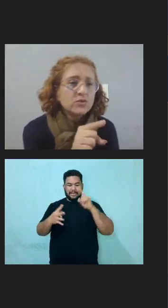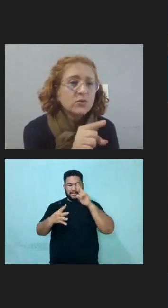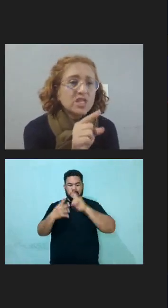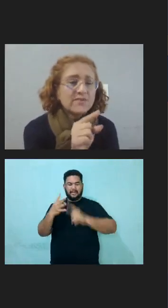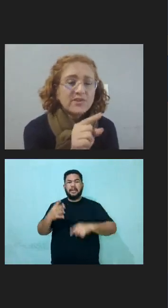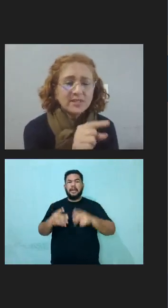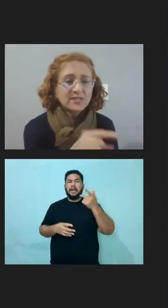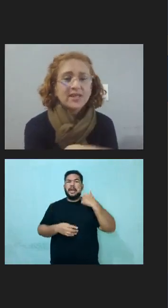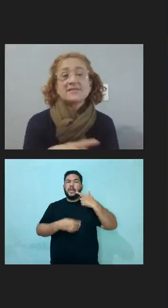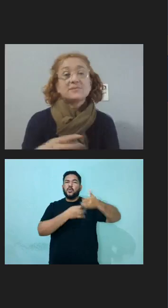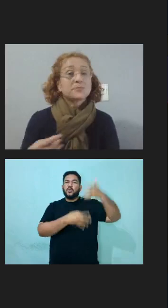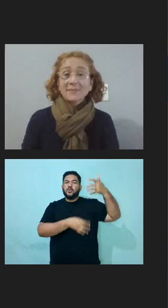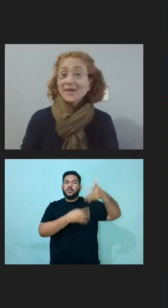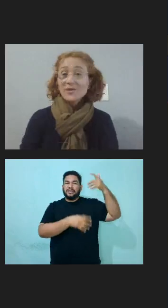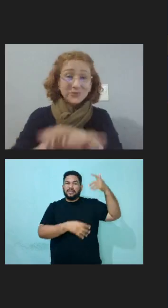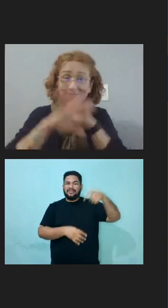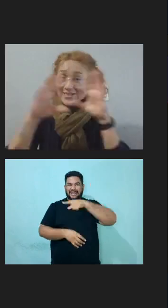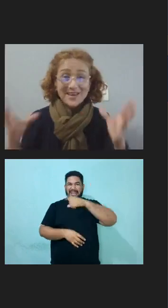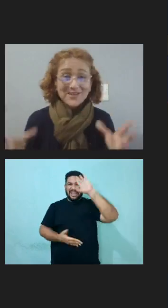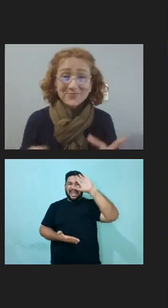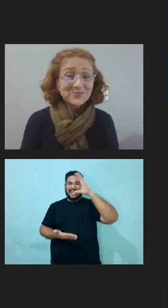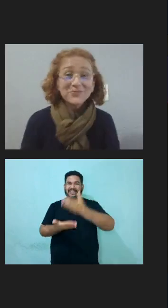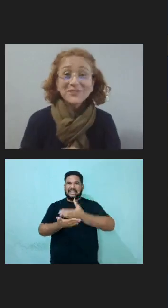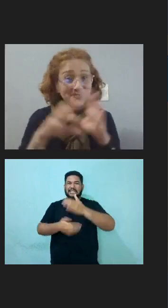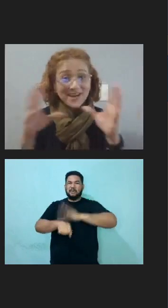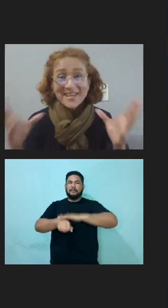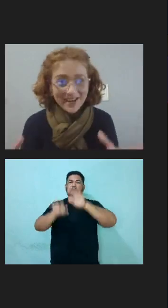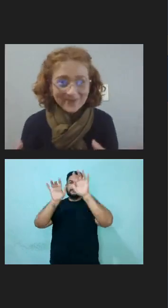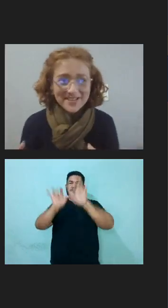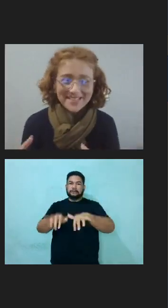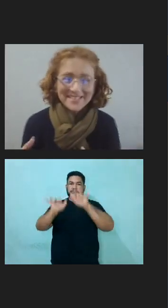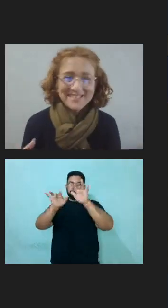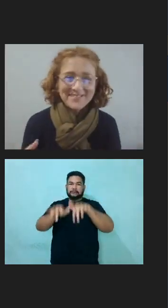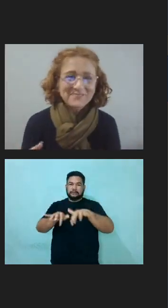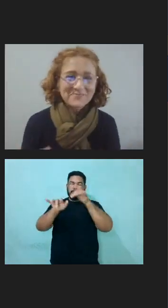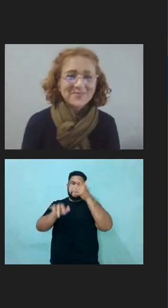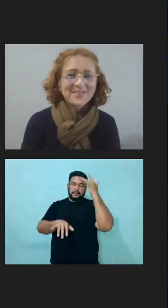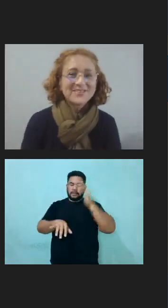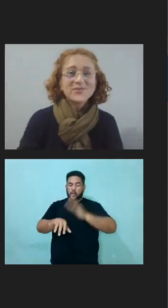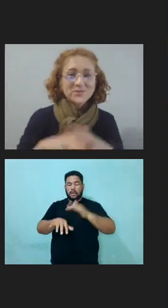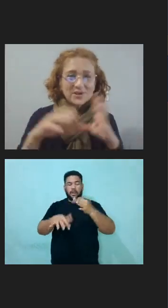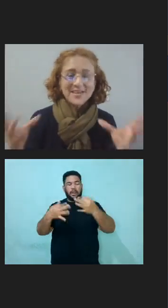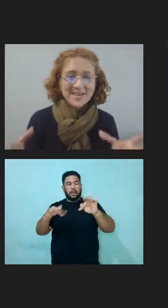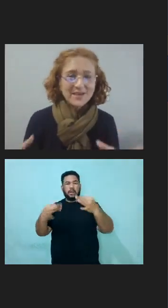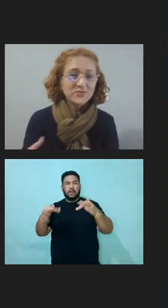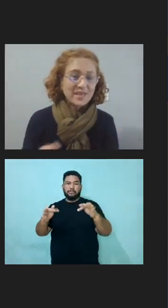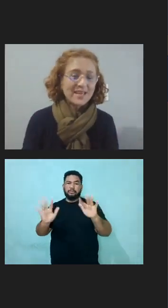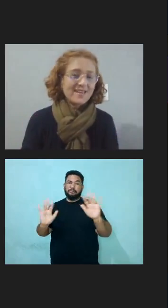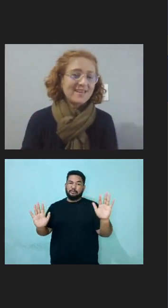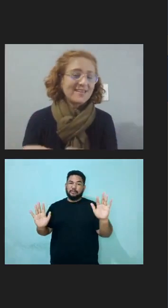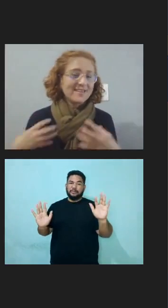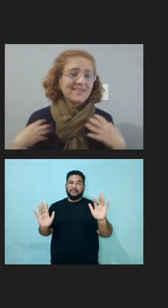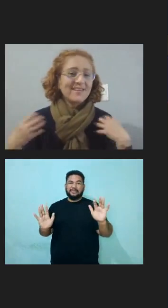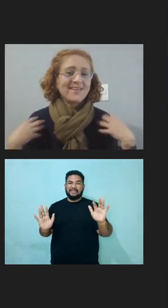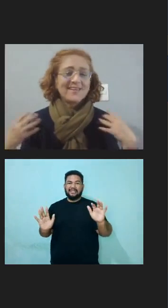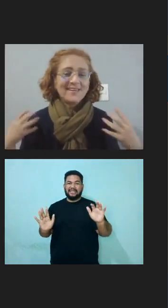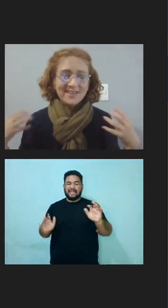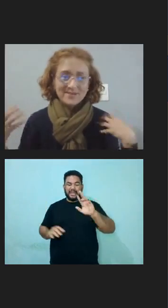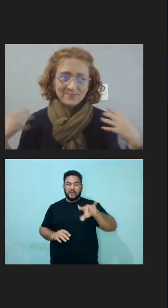dor escrevendo a tese. Eram muitas variáveis aqui, né? Não só a variável